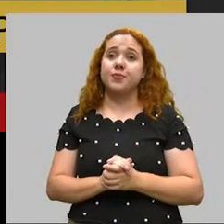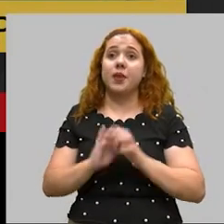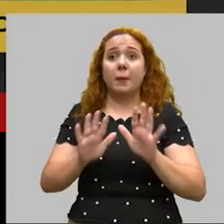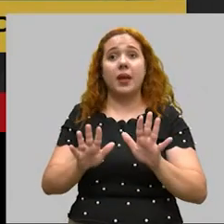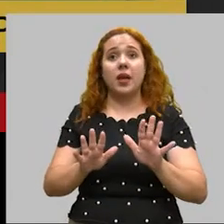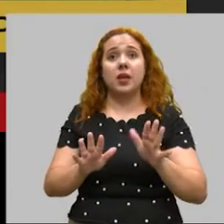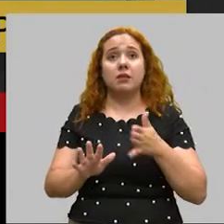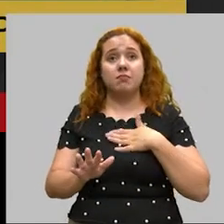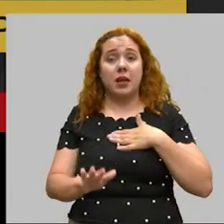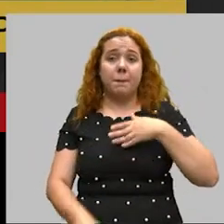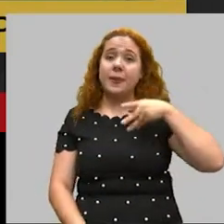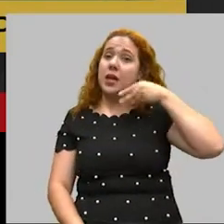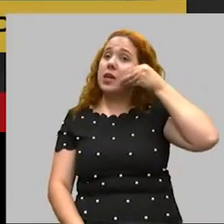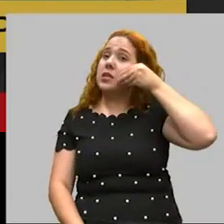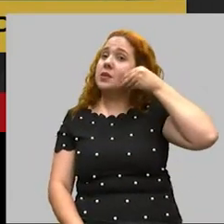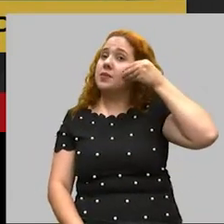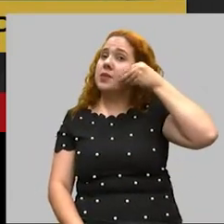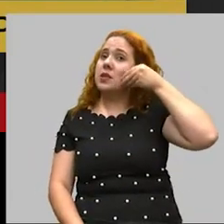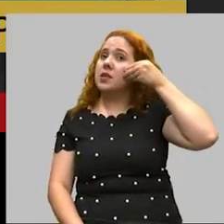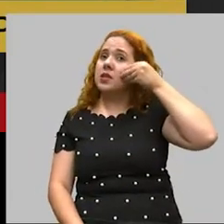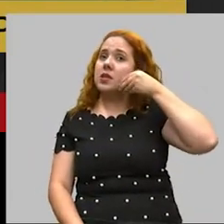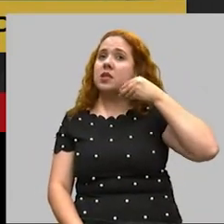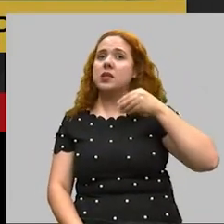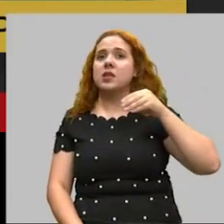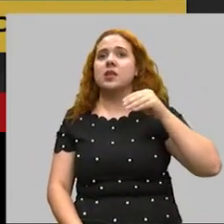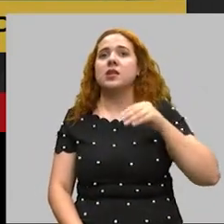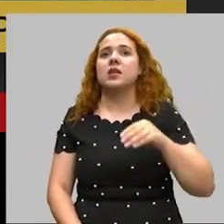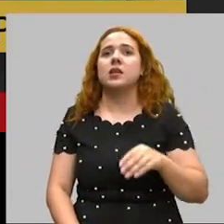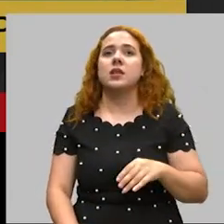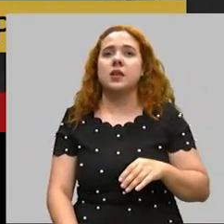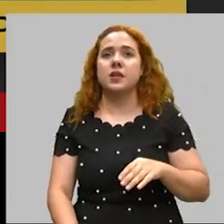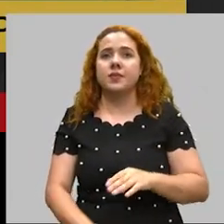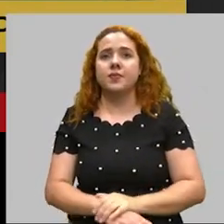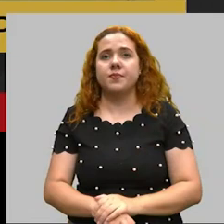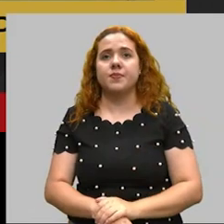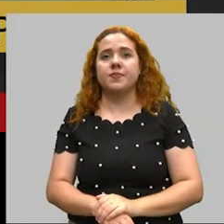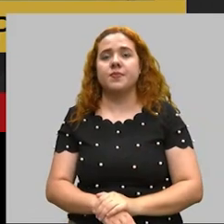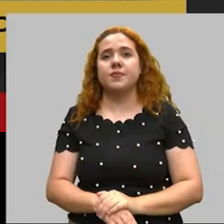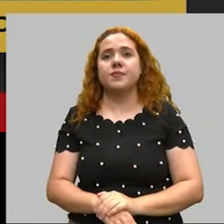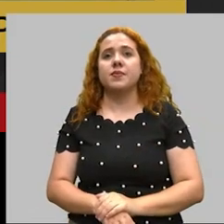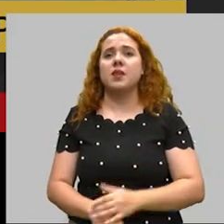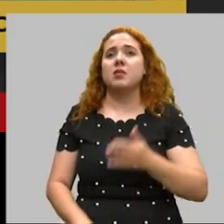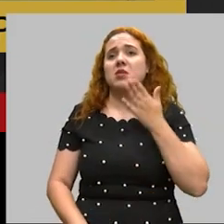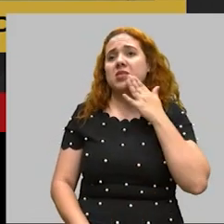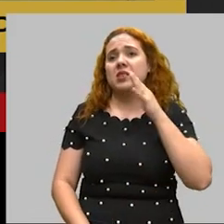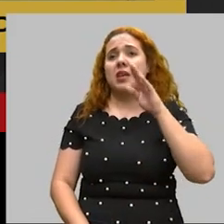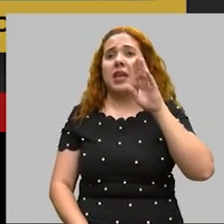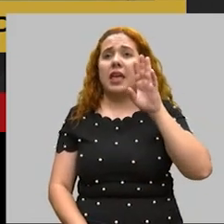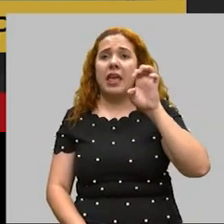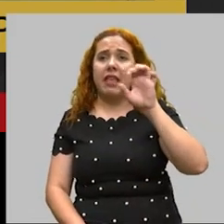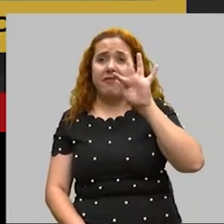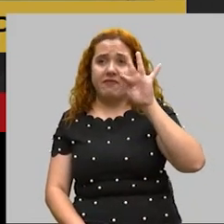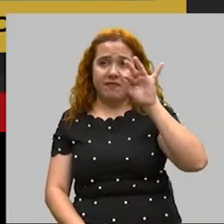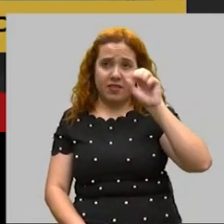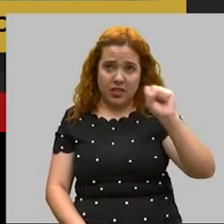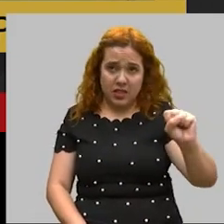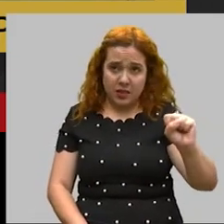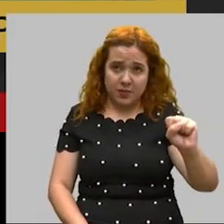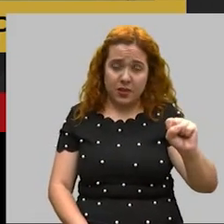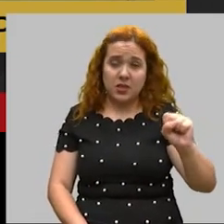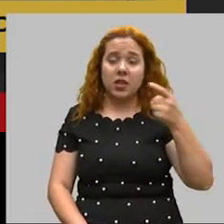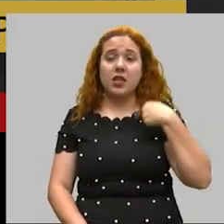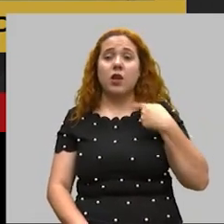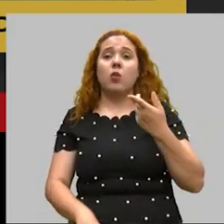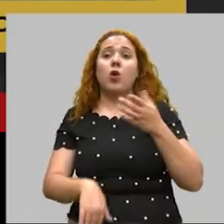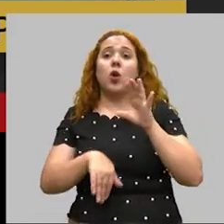já na minha experiência do do pibid eu não sei se o pessoal da efas da das efas não sabe que é o programa de iniciação à docência